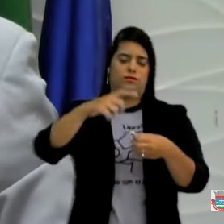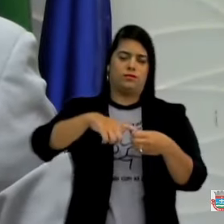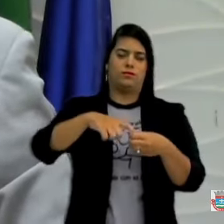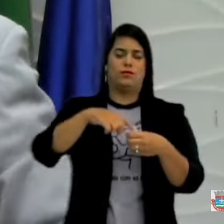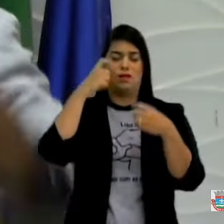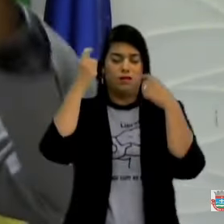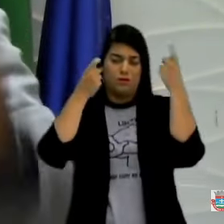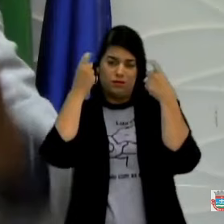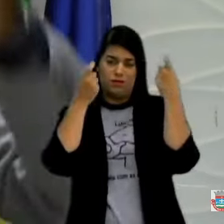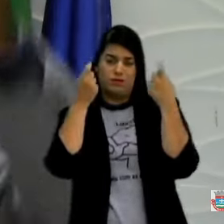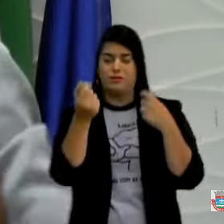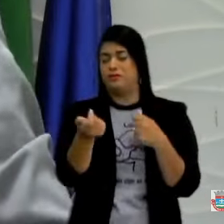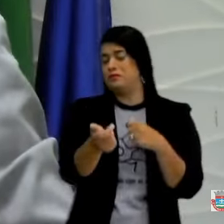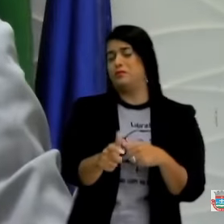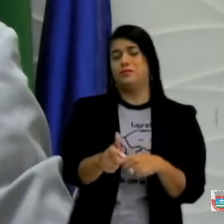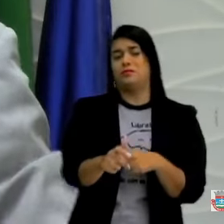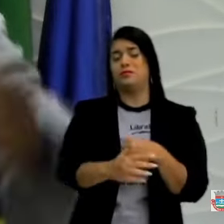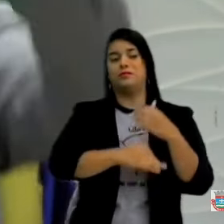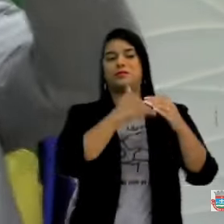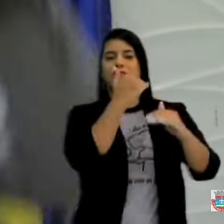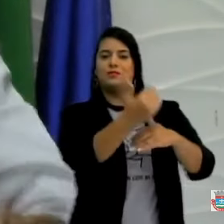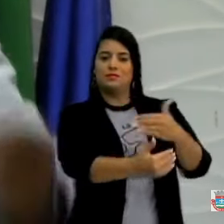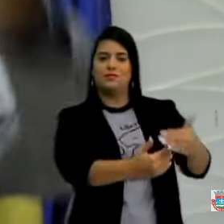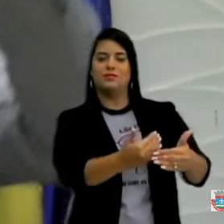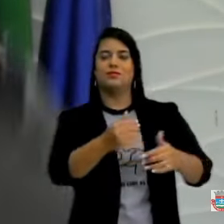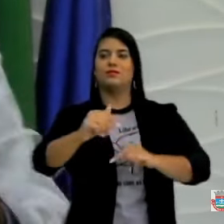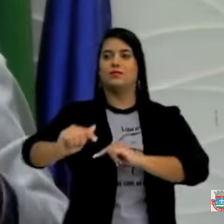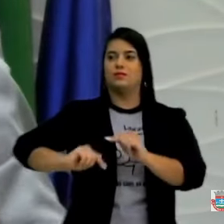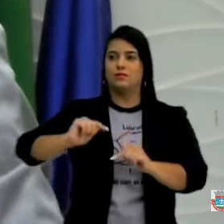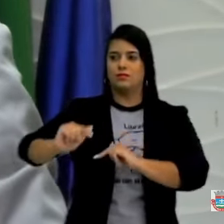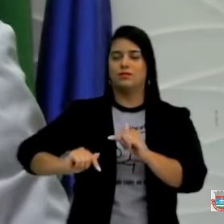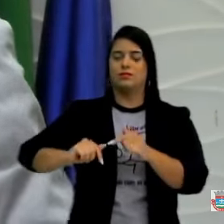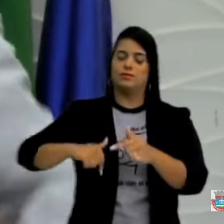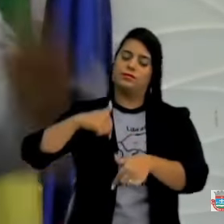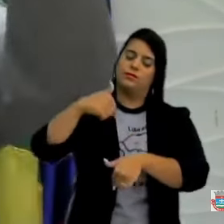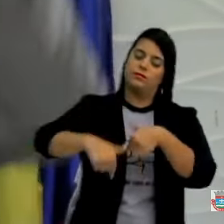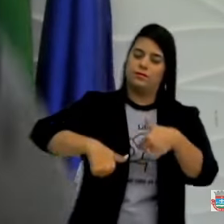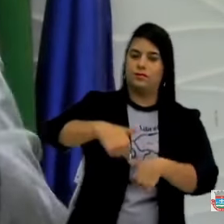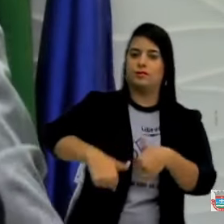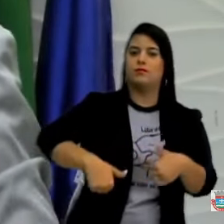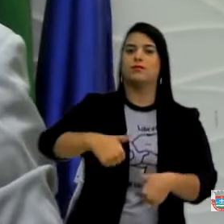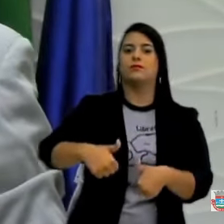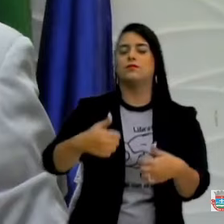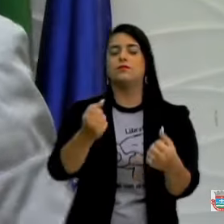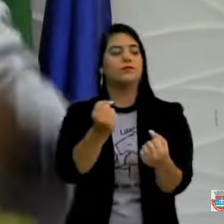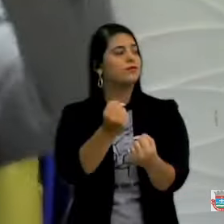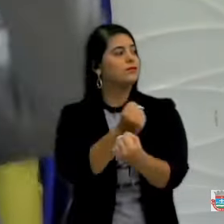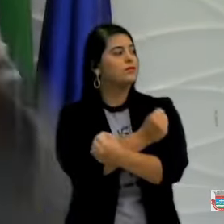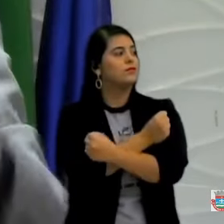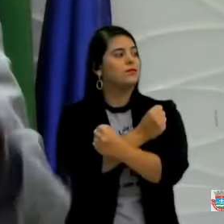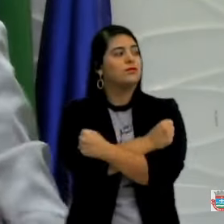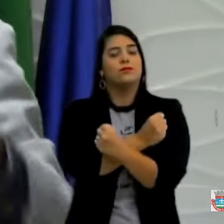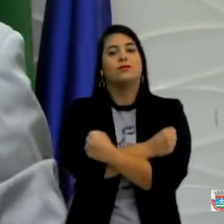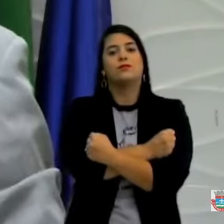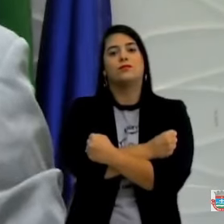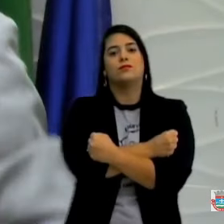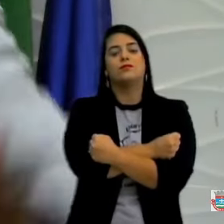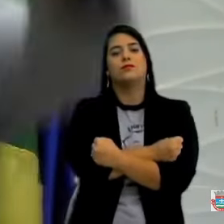Pachequinho Vou continuar trabalhando Vou continuar lutando e Abraçando a